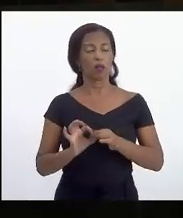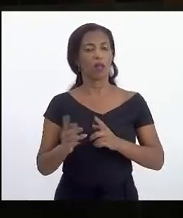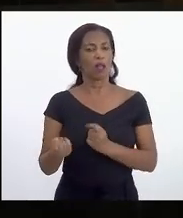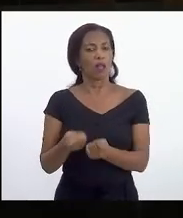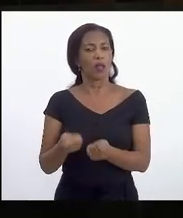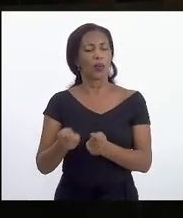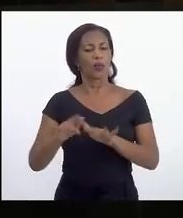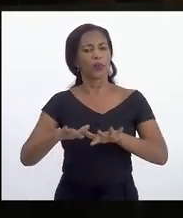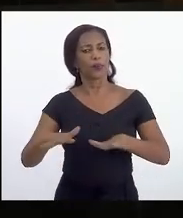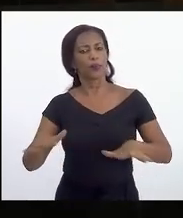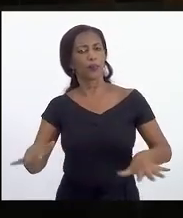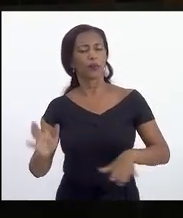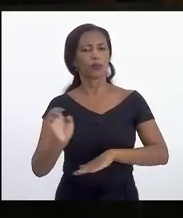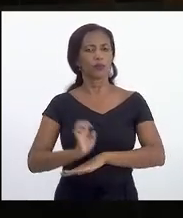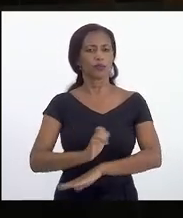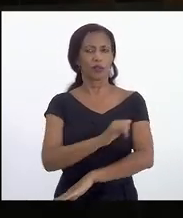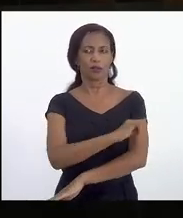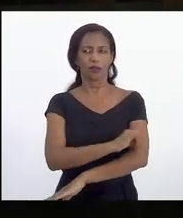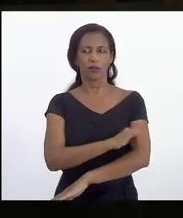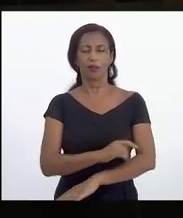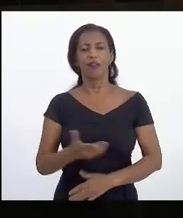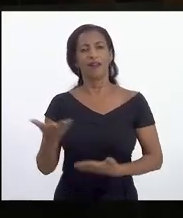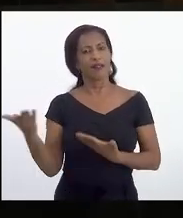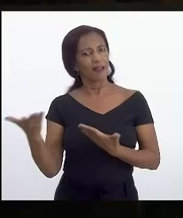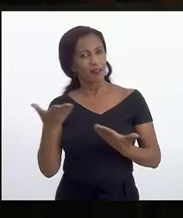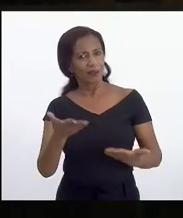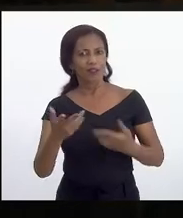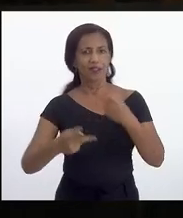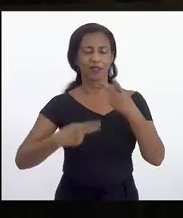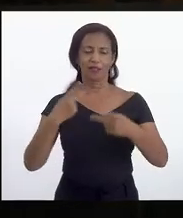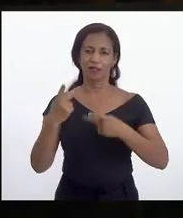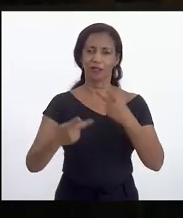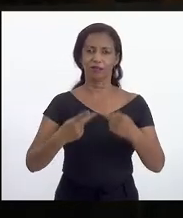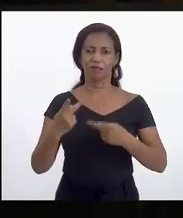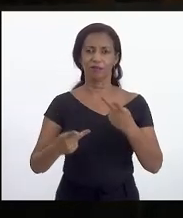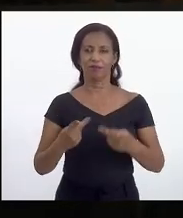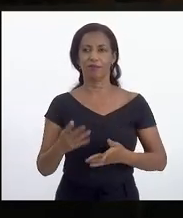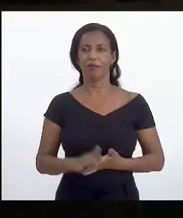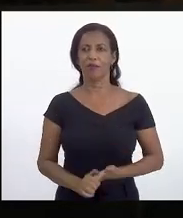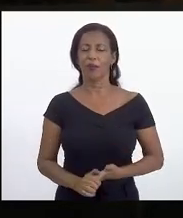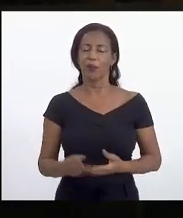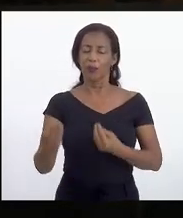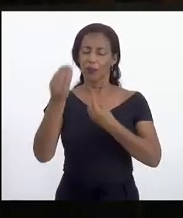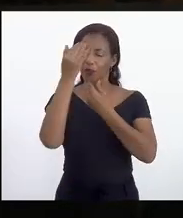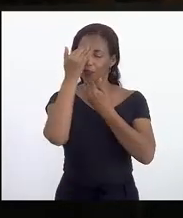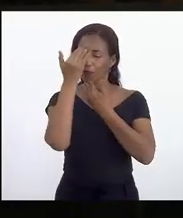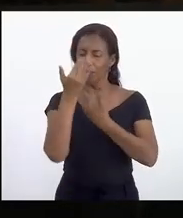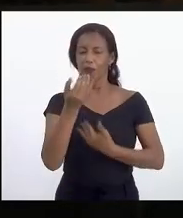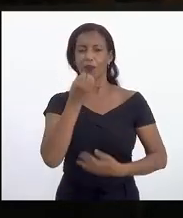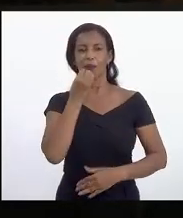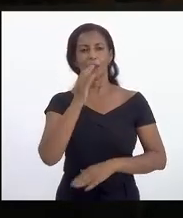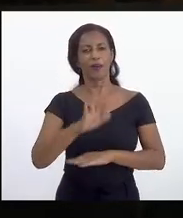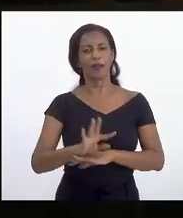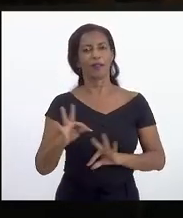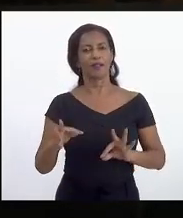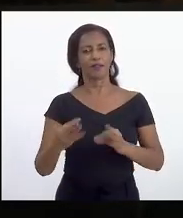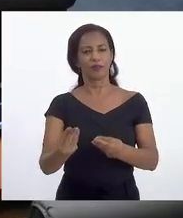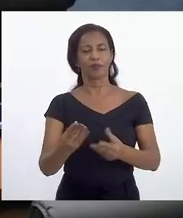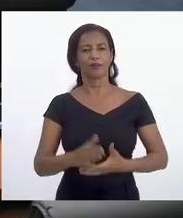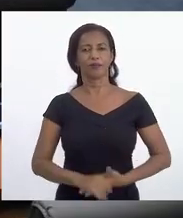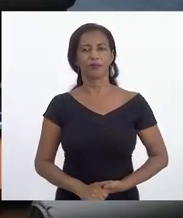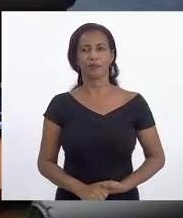a economia do mar no estado do Rio de Janeiro eram essas as minhas palavras um muito obrigado uma boa tarde a